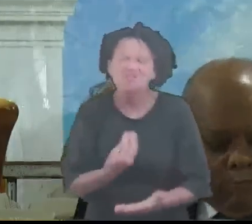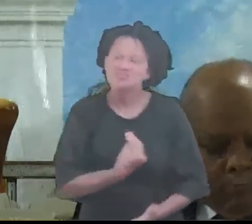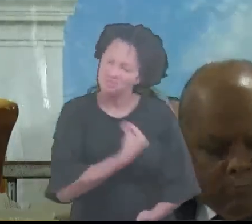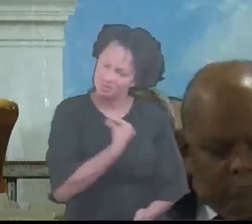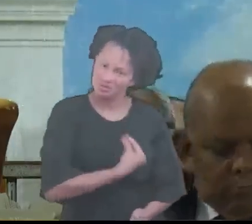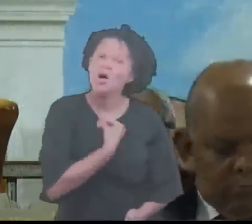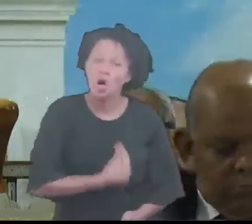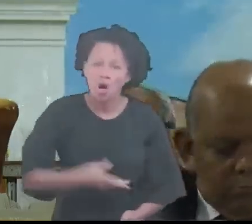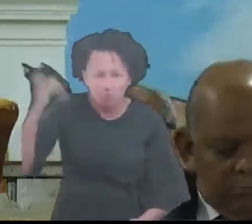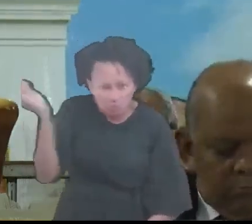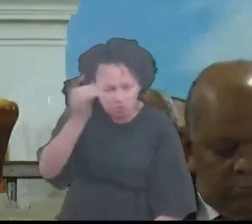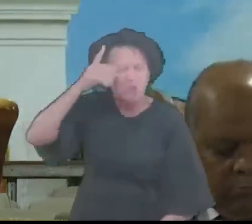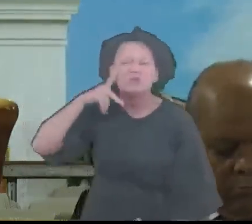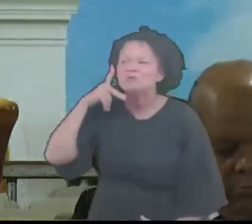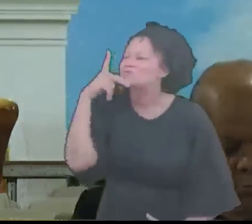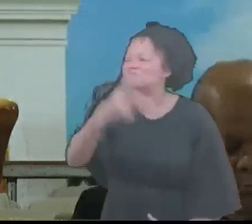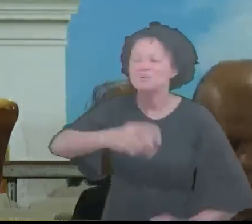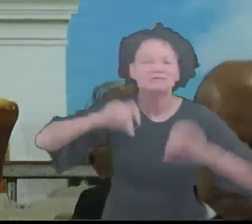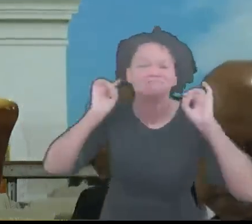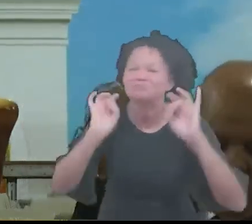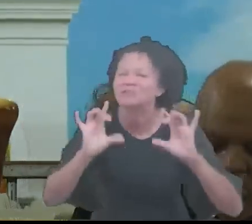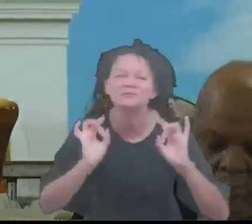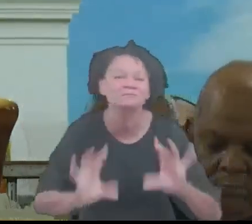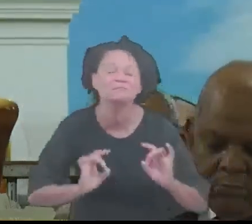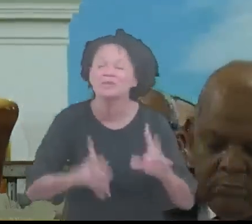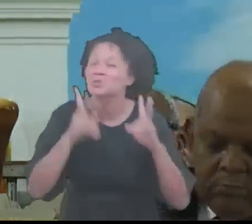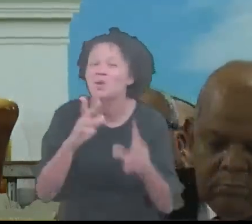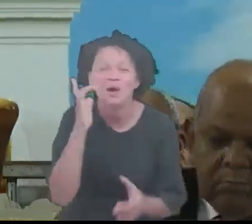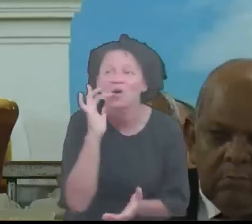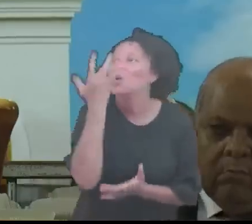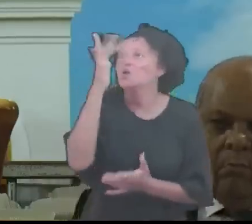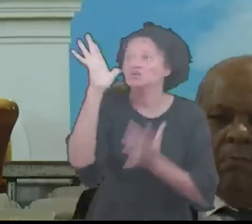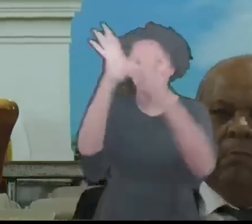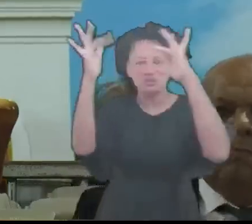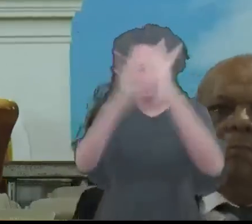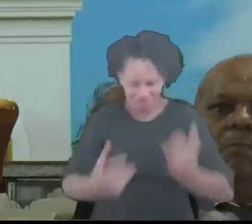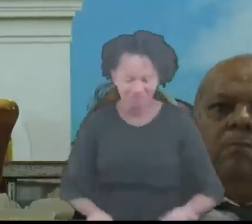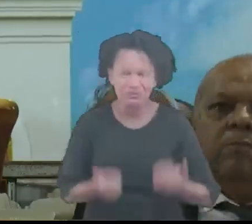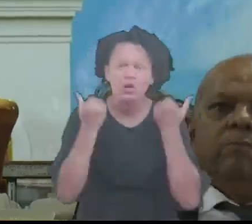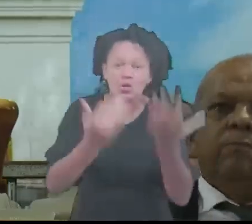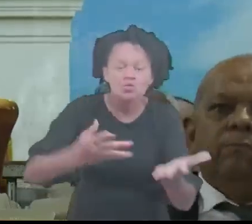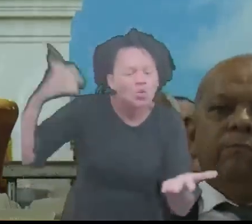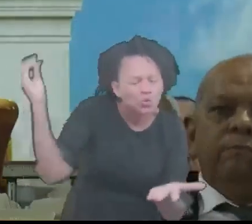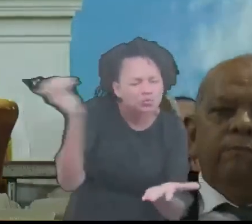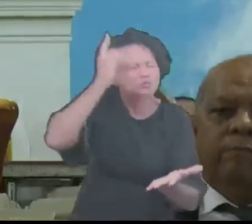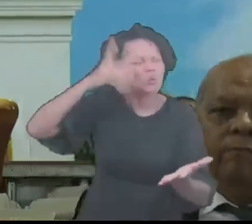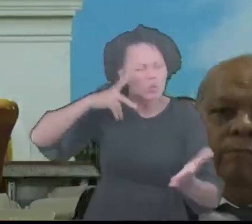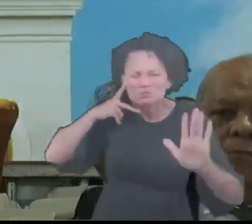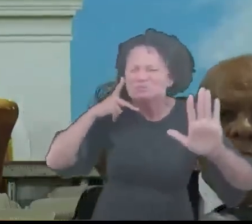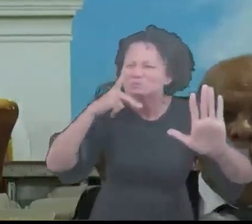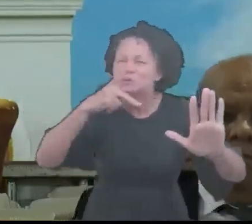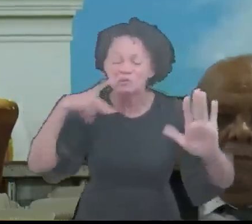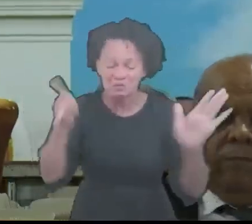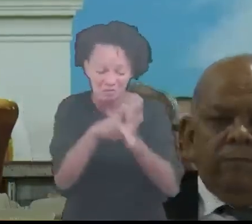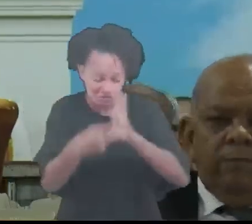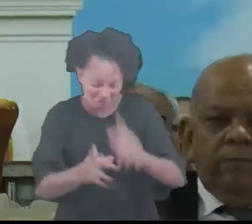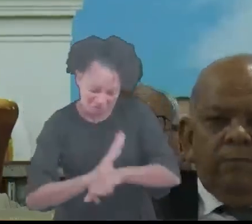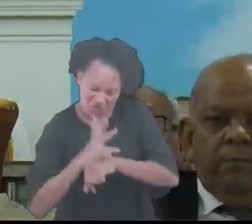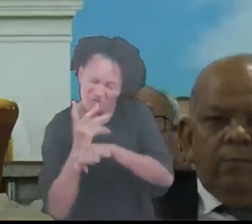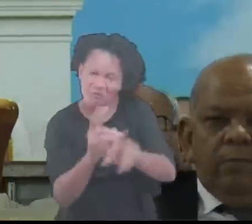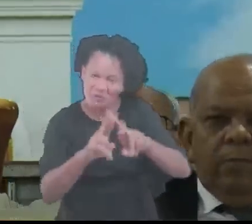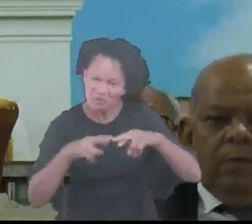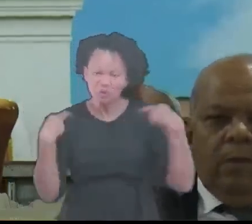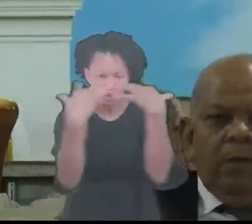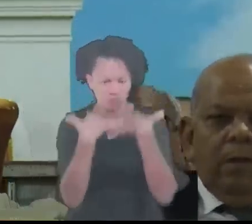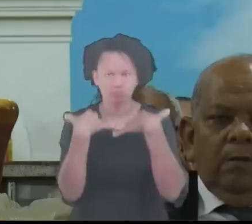de profecia é uma joia de ouro. Jesus quer dar o dom de profecia. A igreja reunida